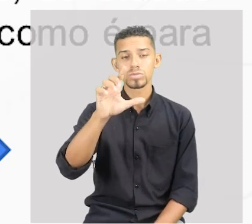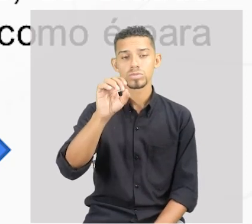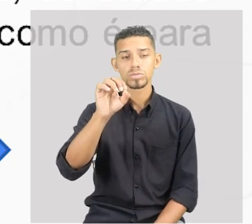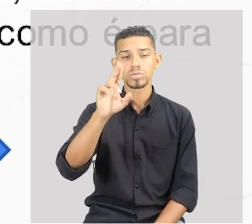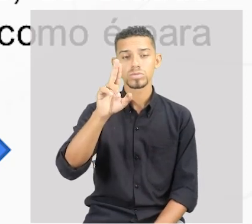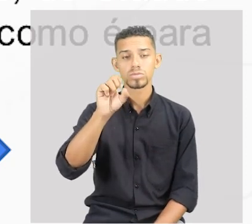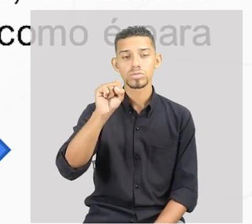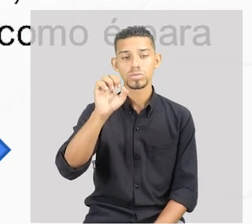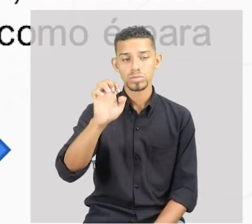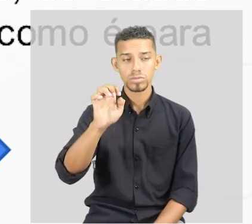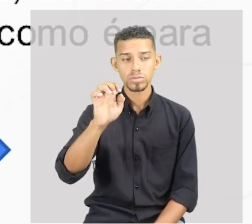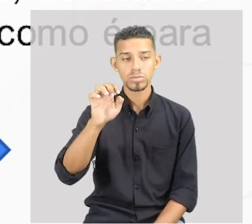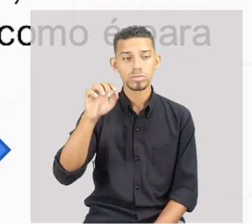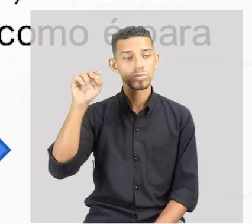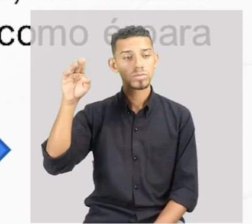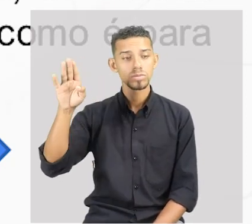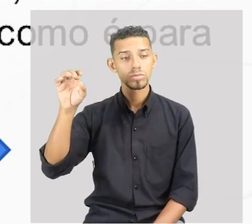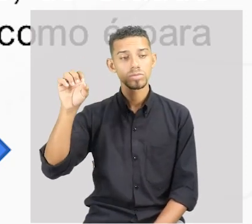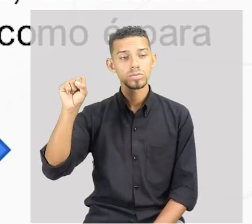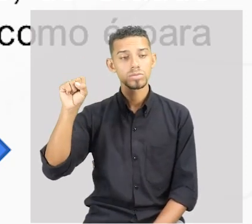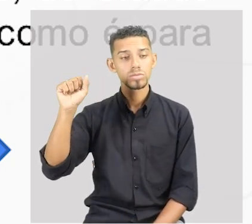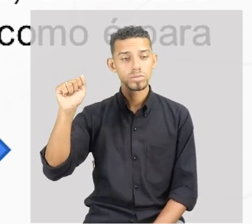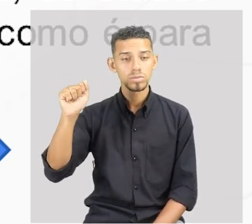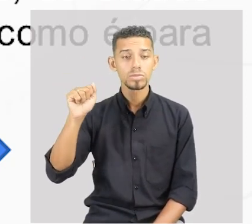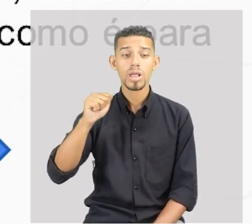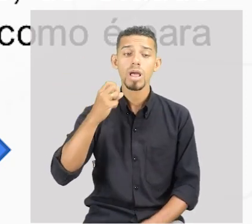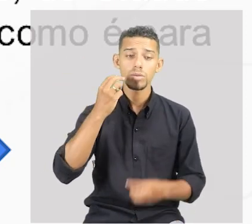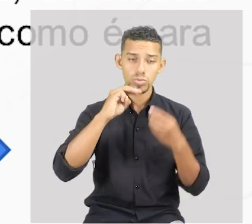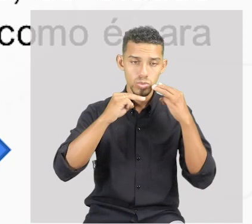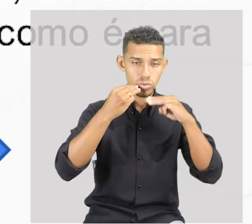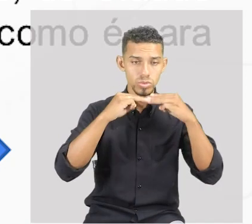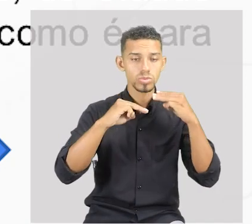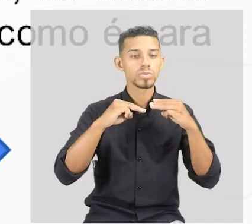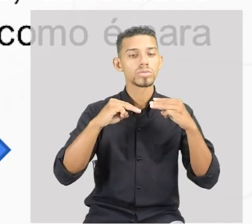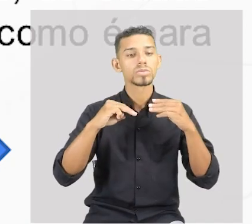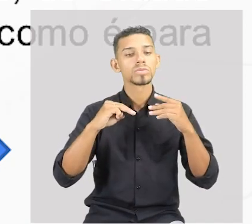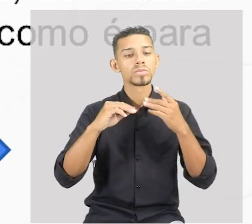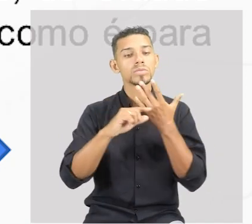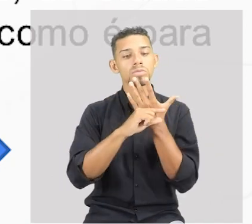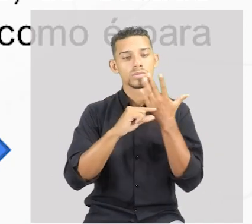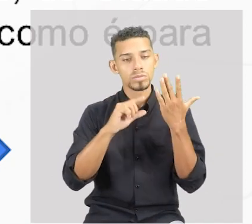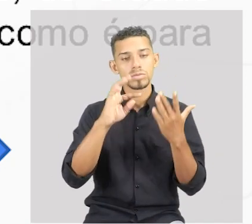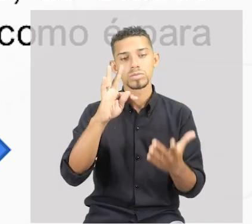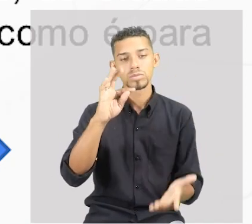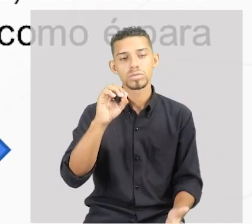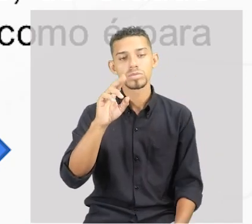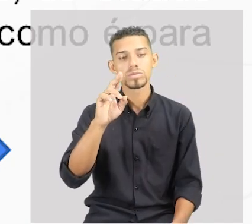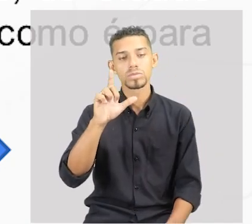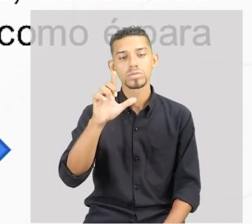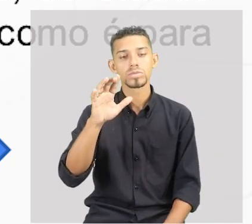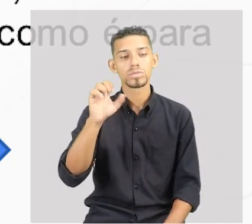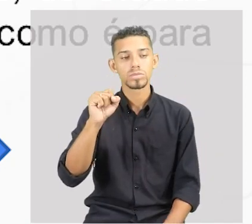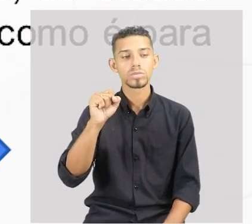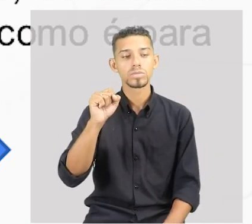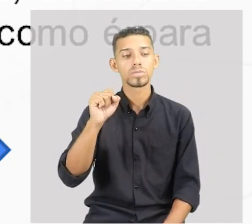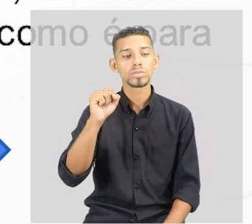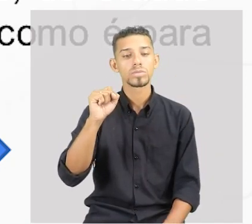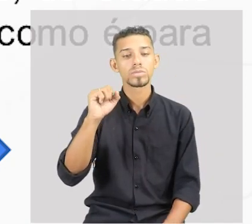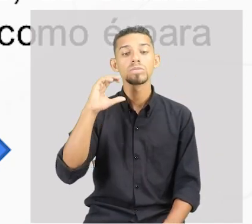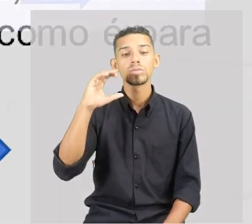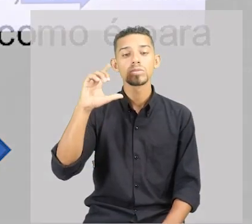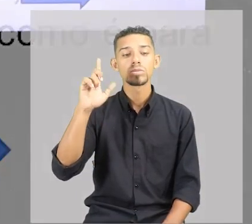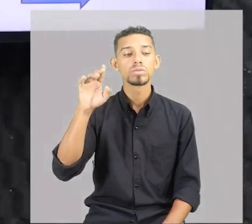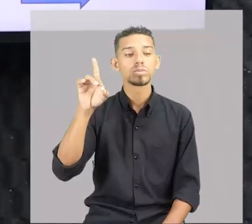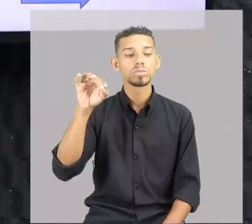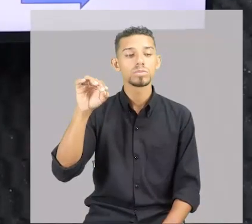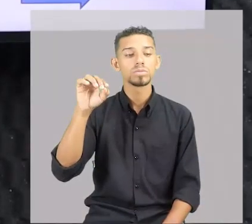tá? Por conta da versão da música Toulouse, de Cláudio Nogaro, que é uma espécie de hino deles, tal